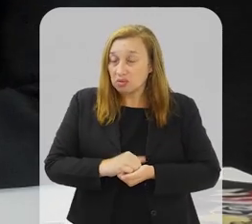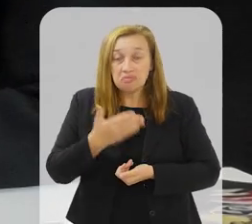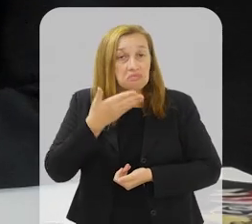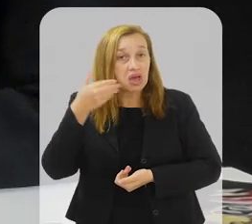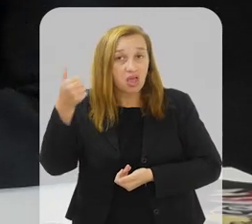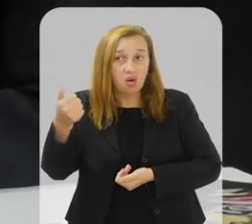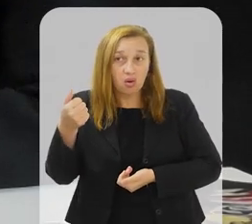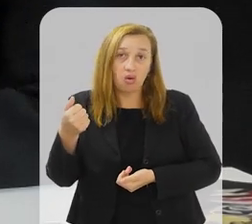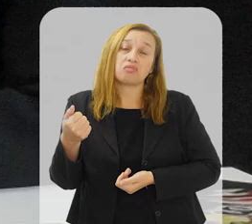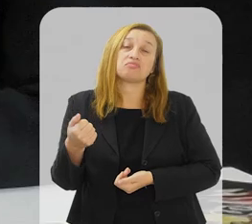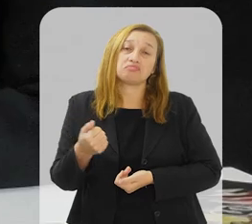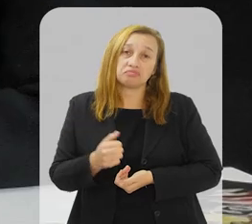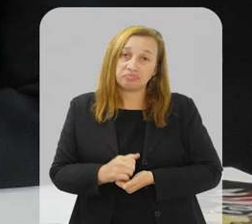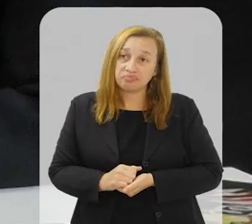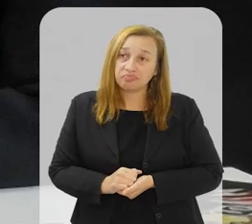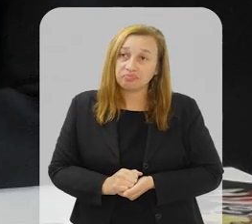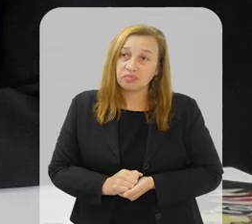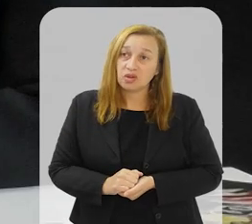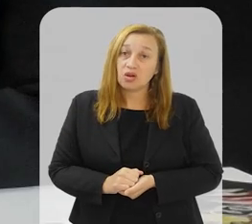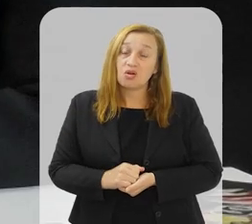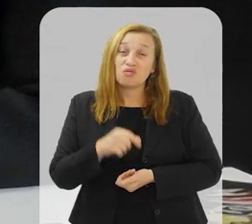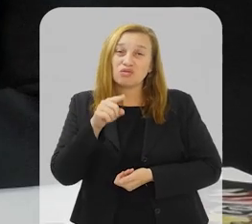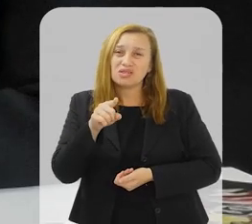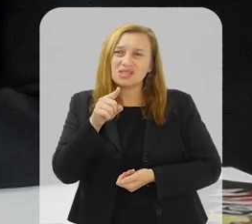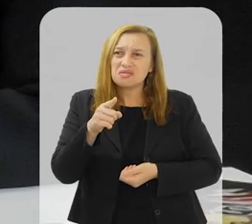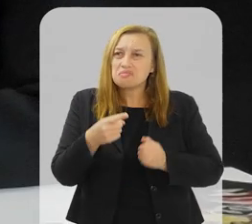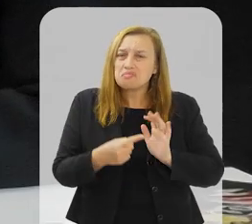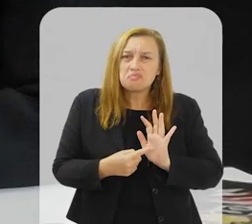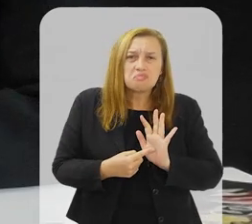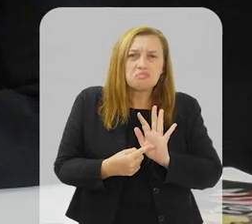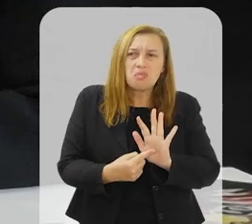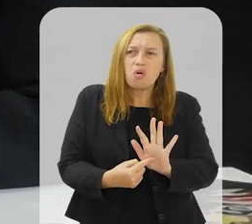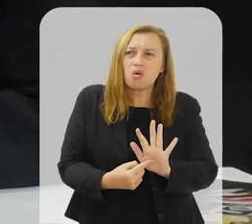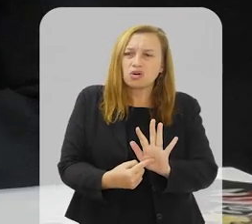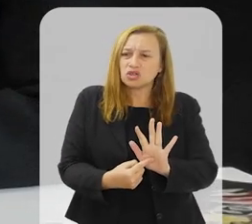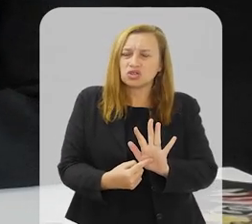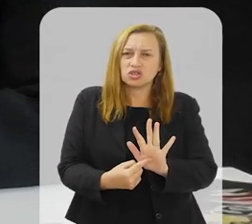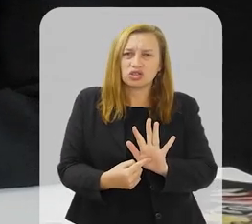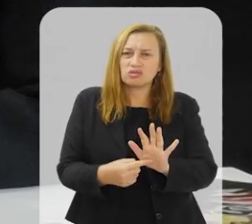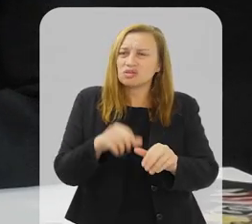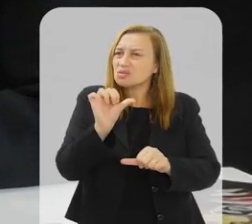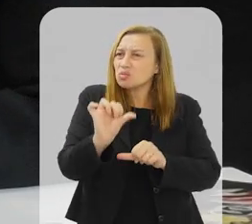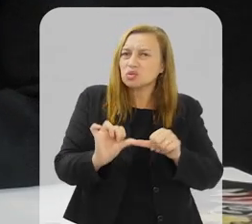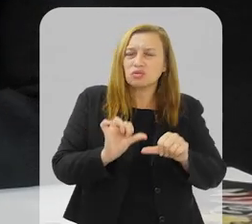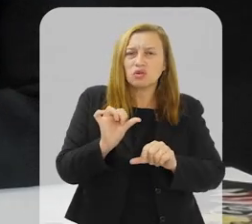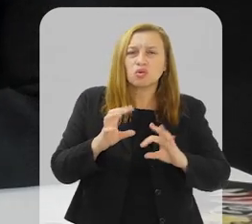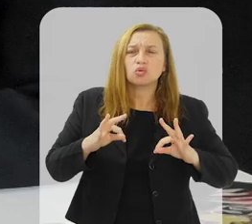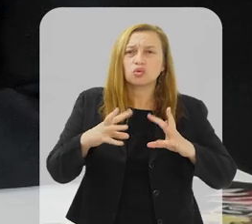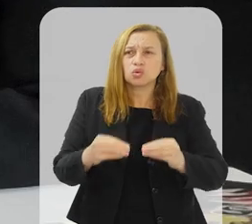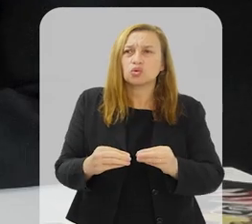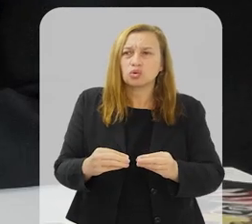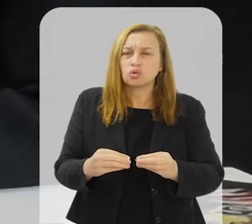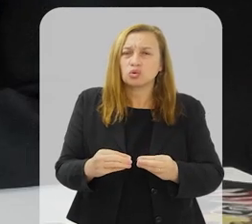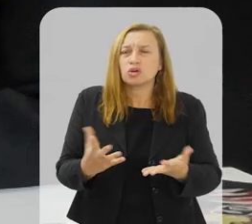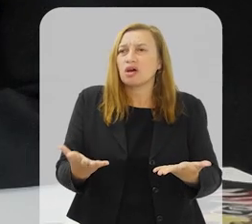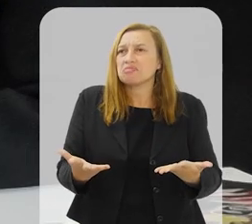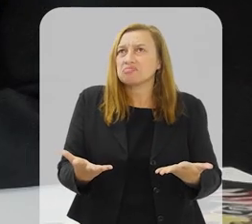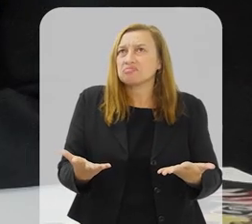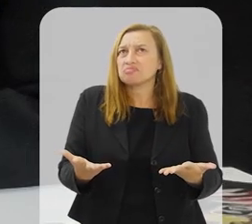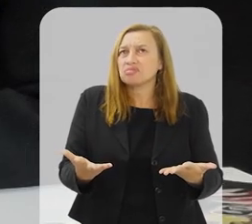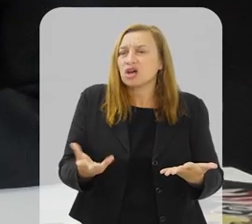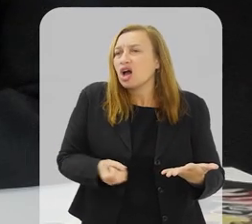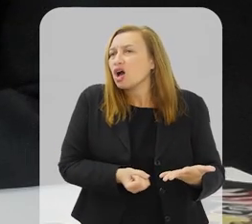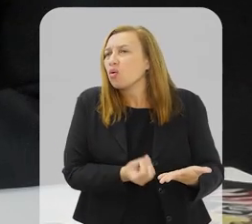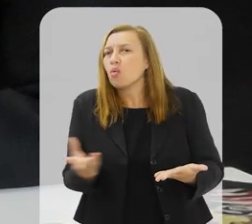Viradouro acho que você na Viradouro você reconfigura essa essa figura né sim por conta